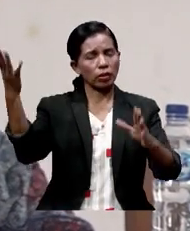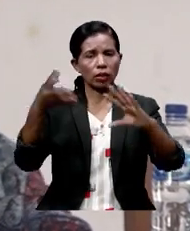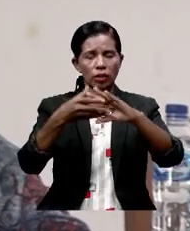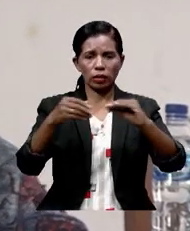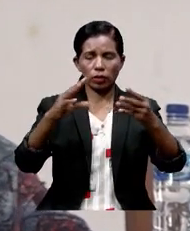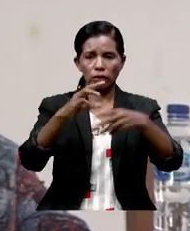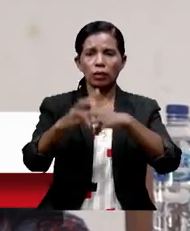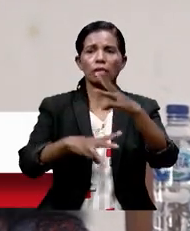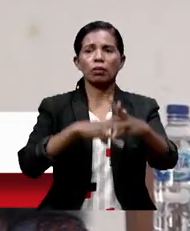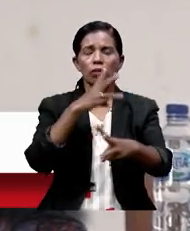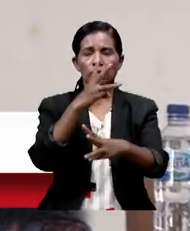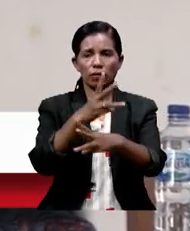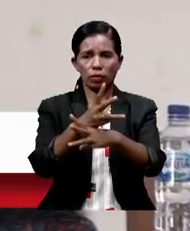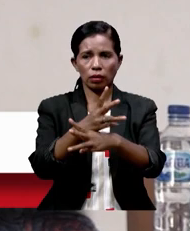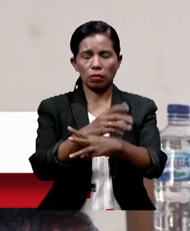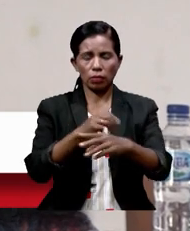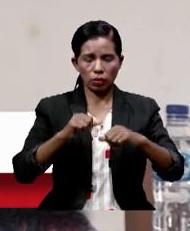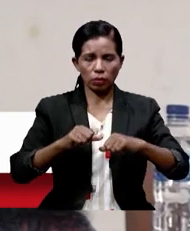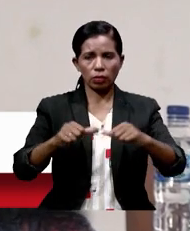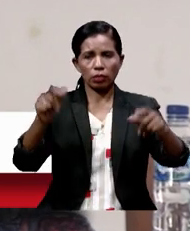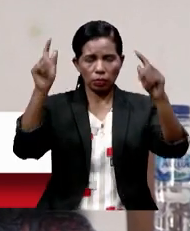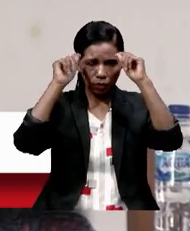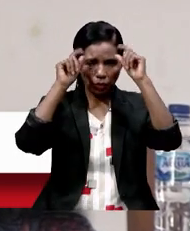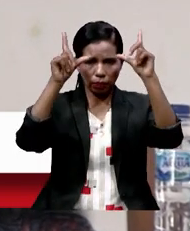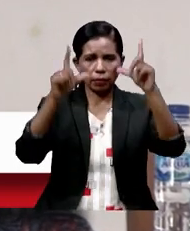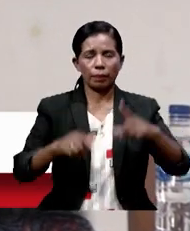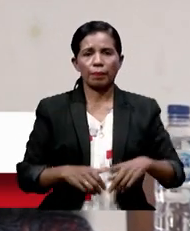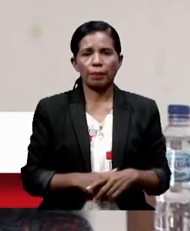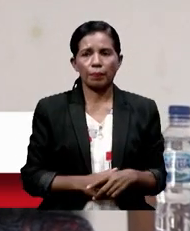né? Mas o processo de reconciliação de Mórdia.